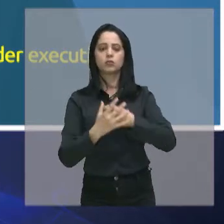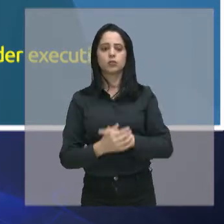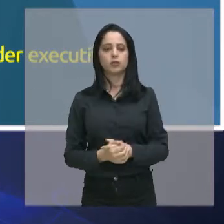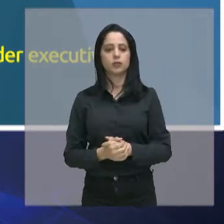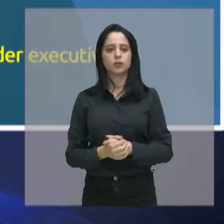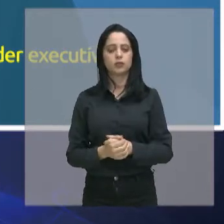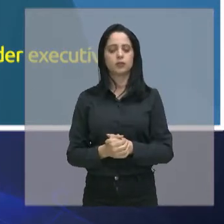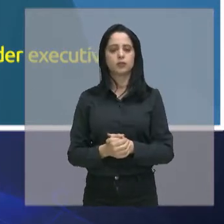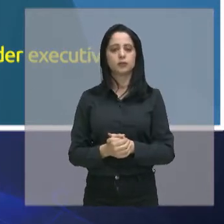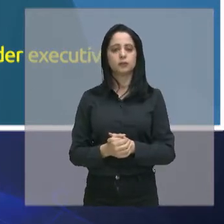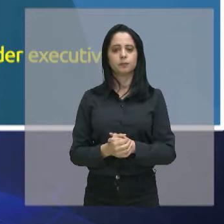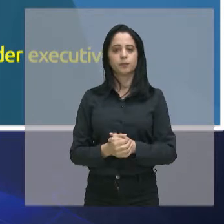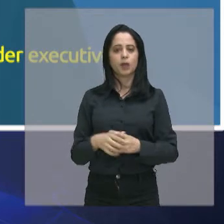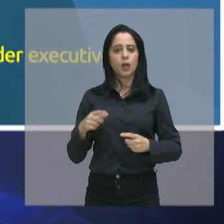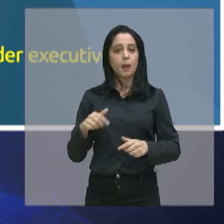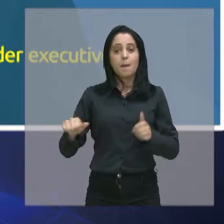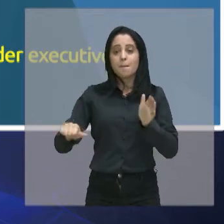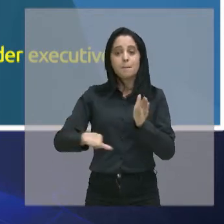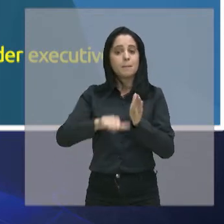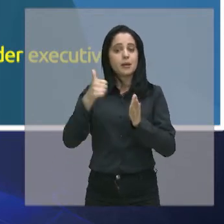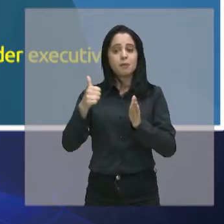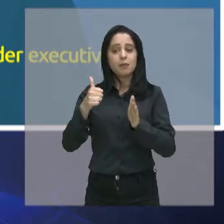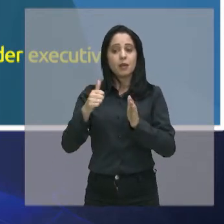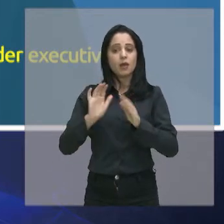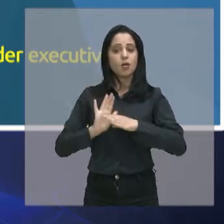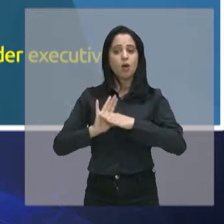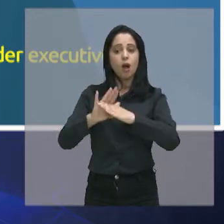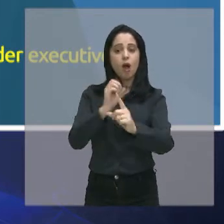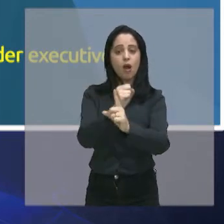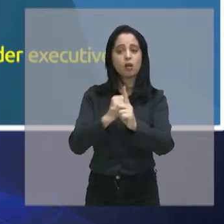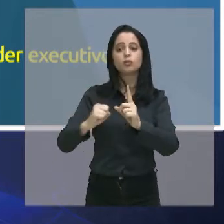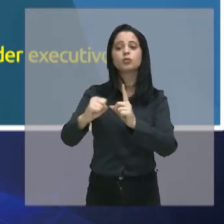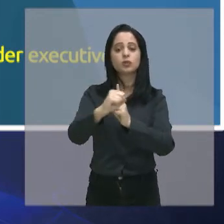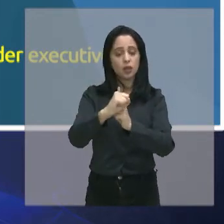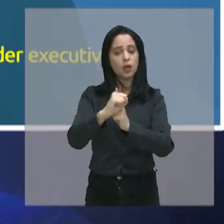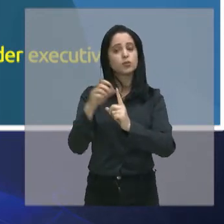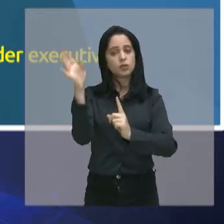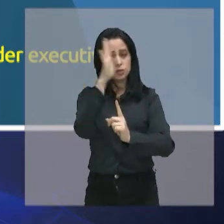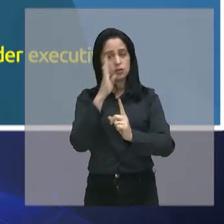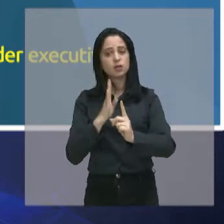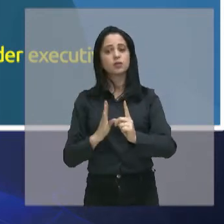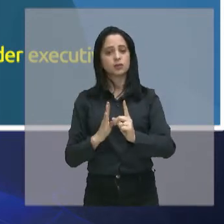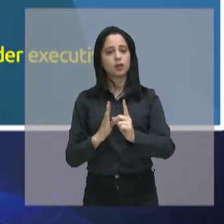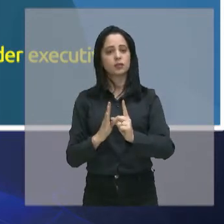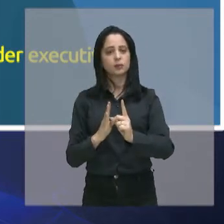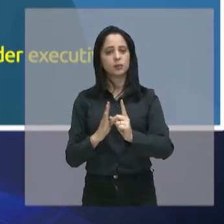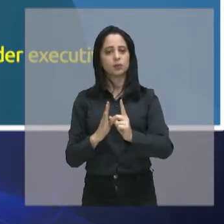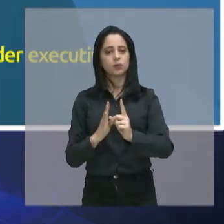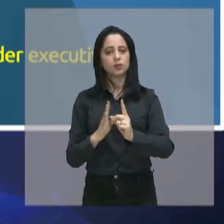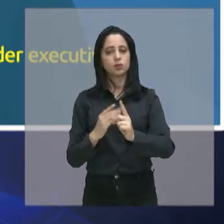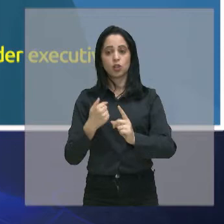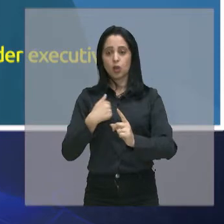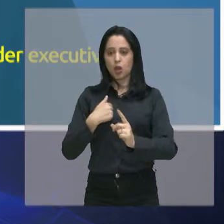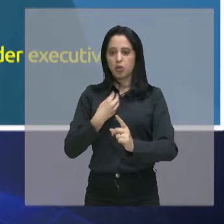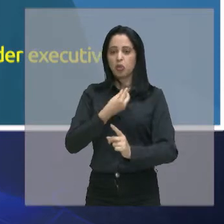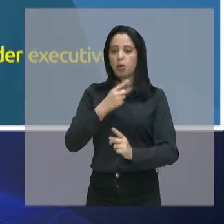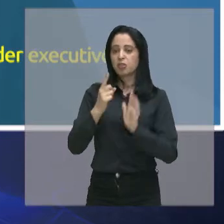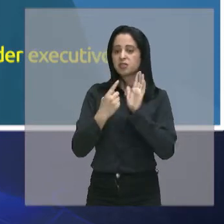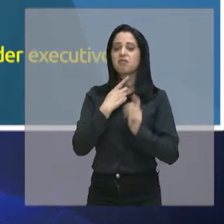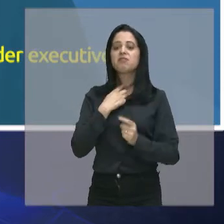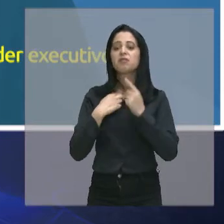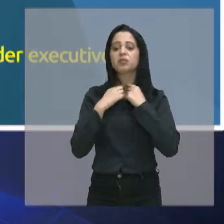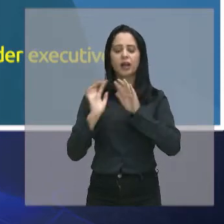Colocamos o interesse da sociedade brasileira e da assistência médica acima de nós próprios e de nossos